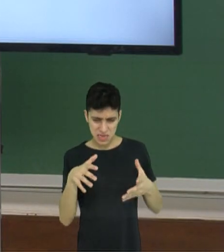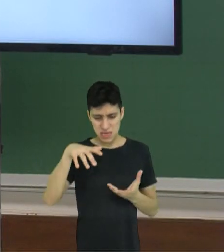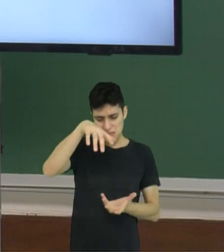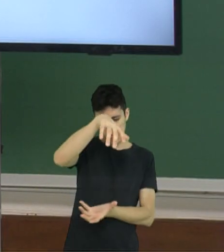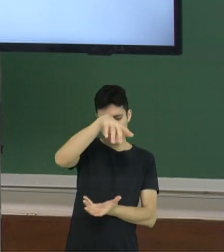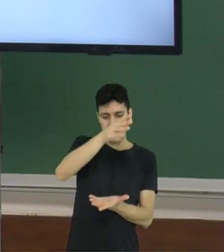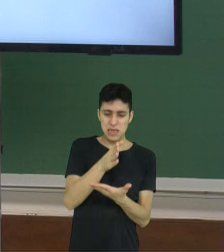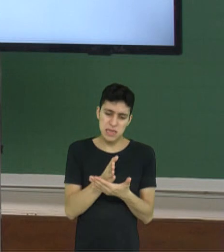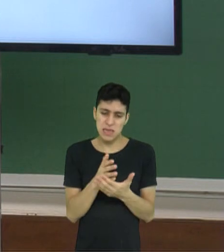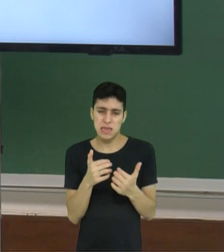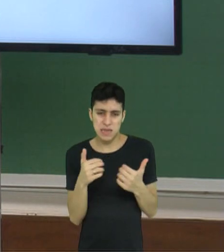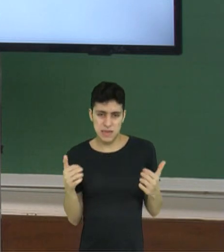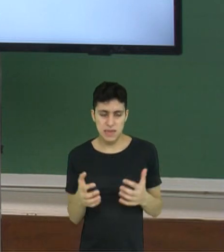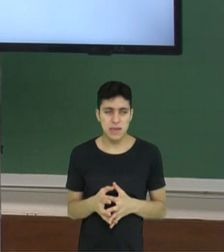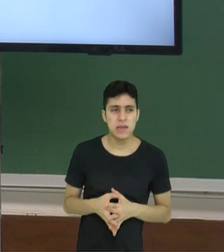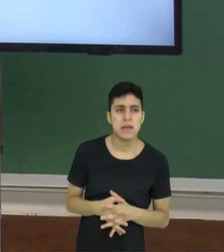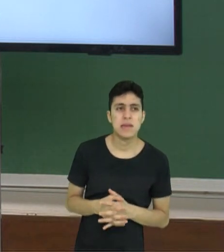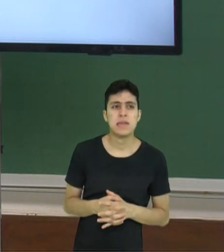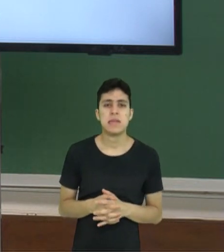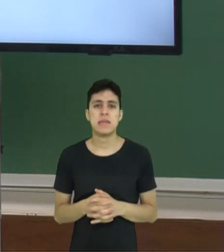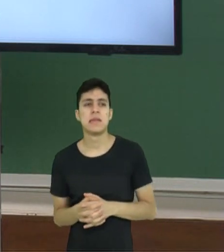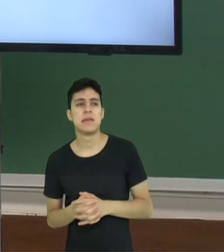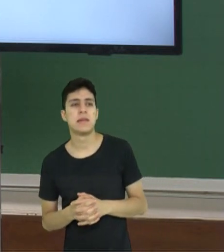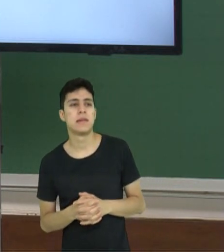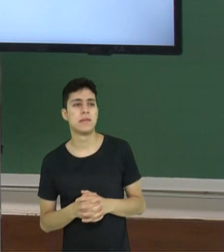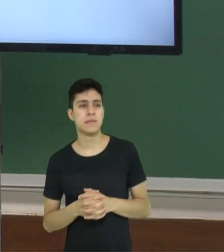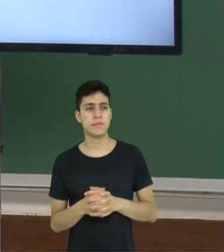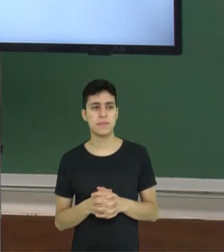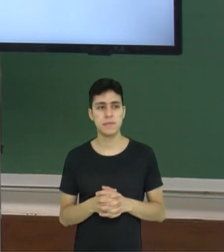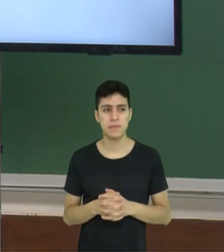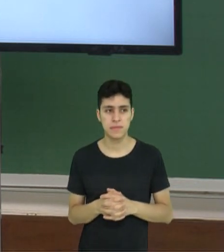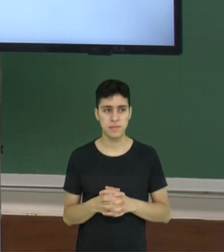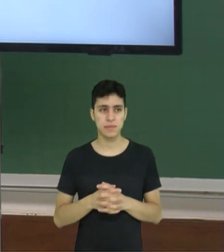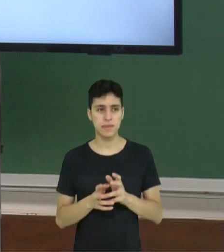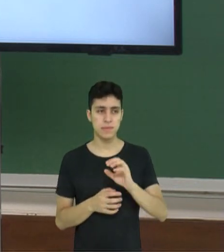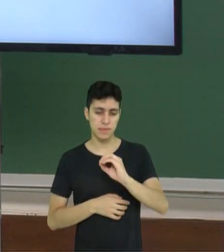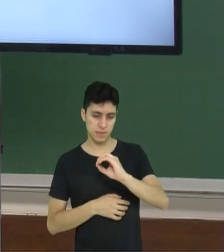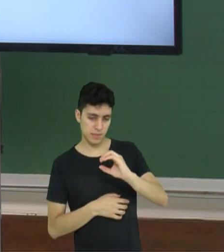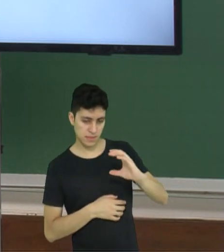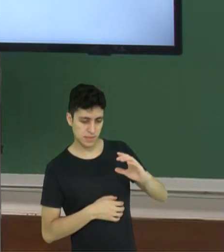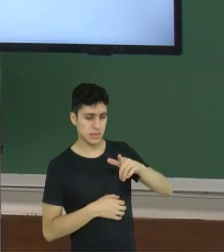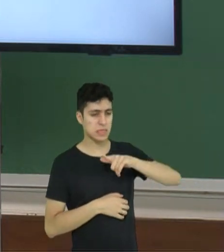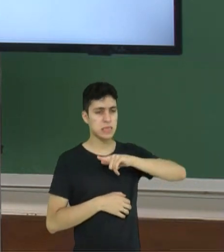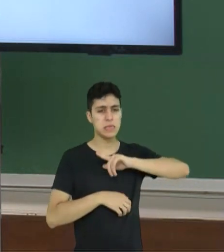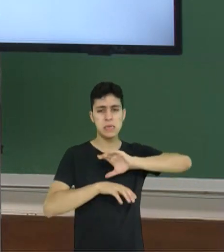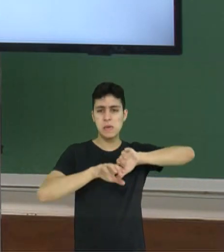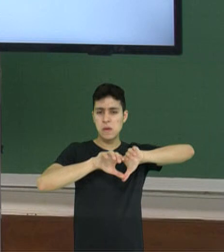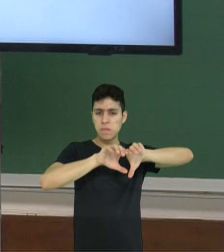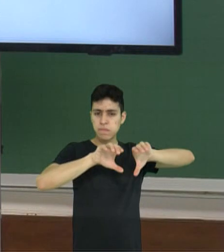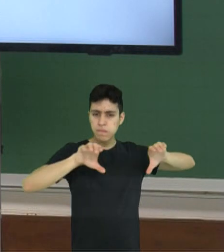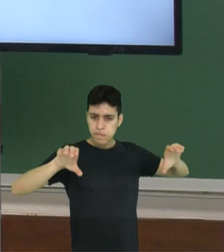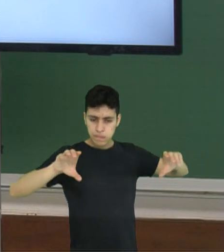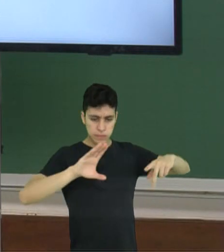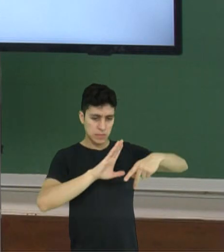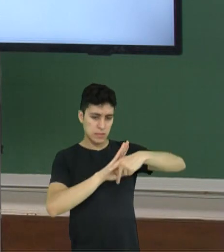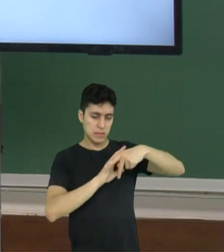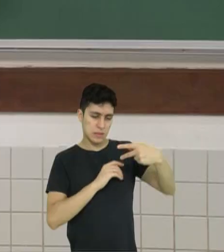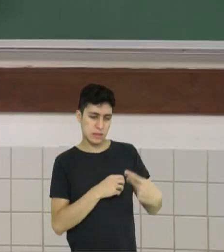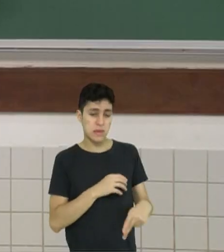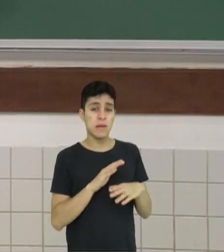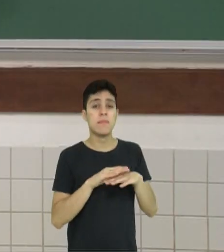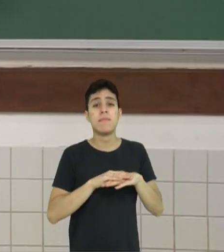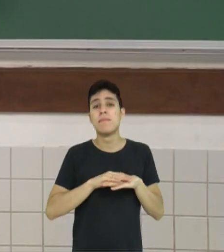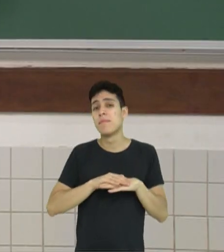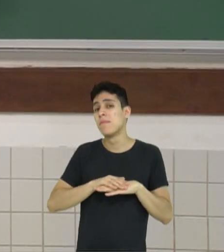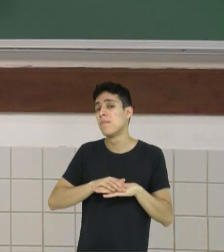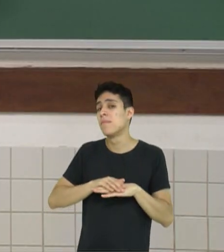se a gente considerar a linha do meridiano. Tá? A Antártida Ocidental está coberta pelo manto do próprio Ocidente, mas a